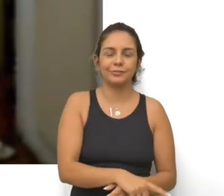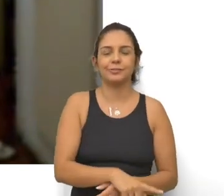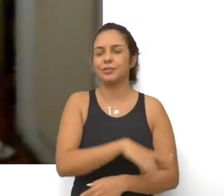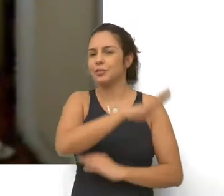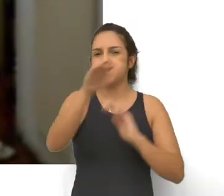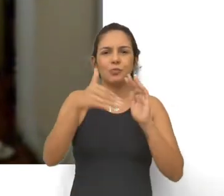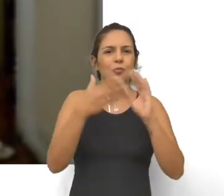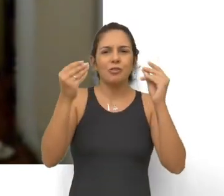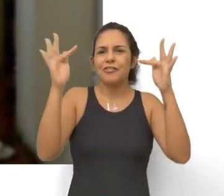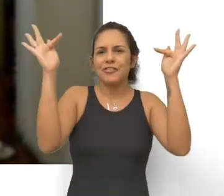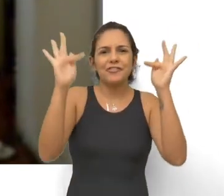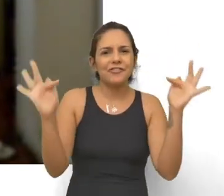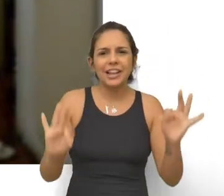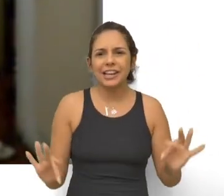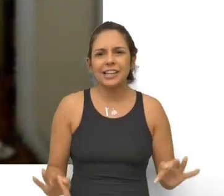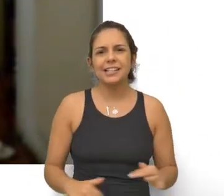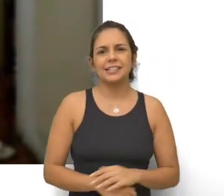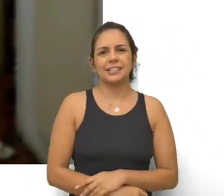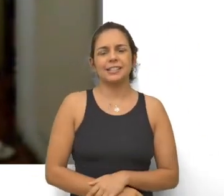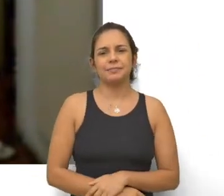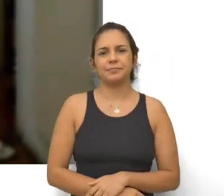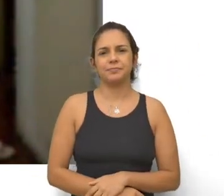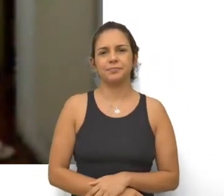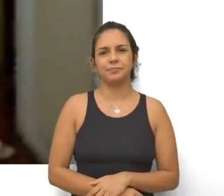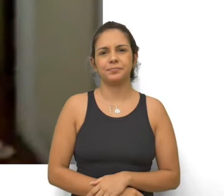estava todo mundo muito feliz, né?